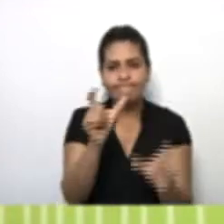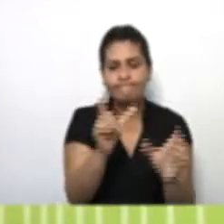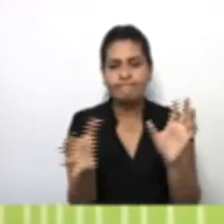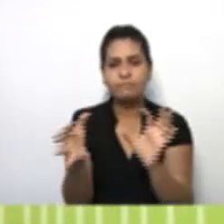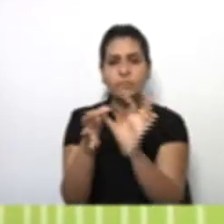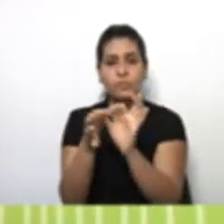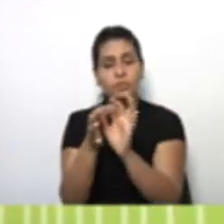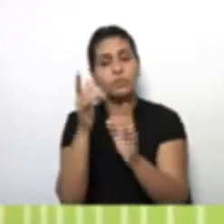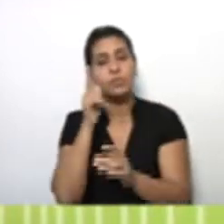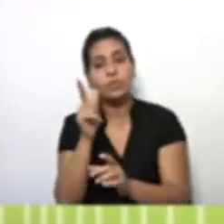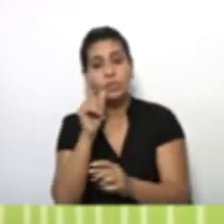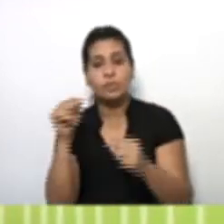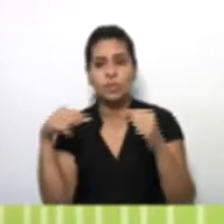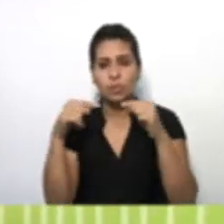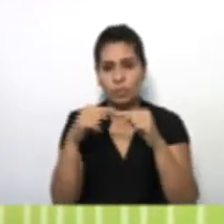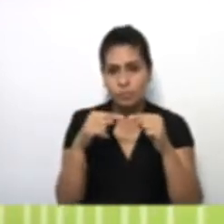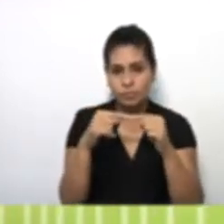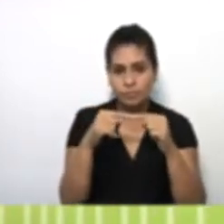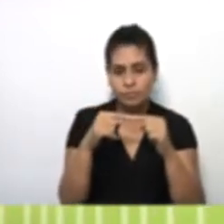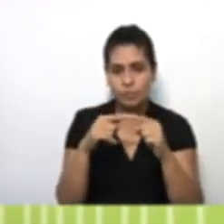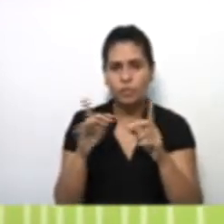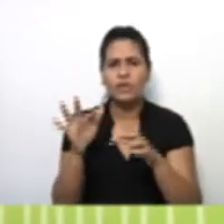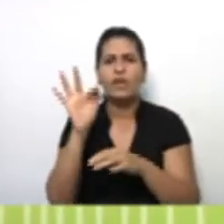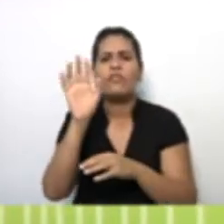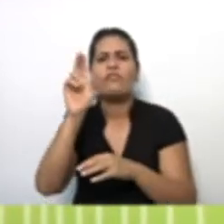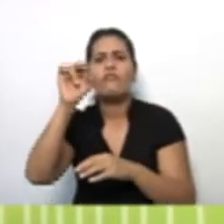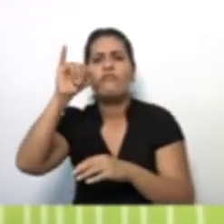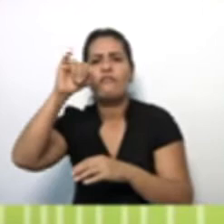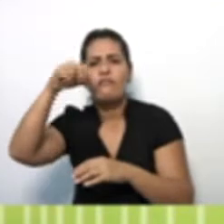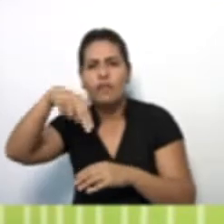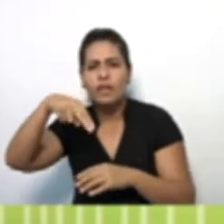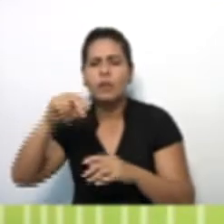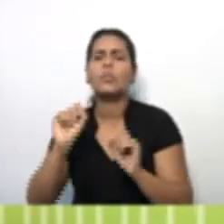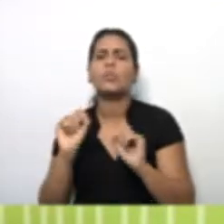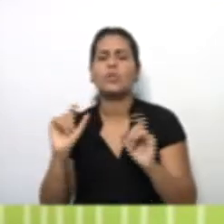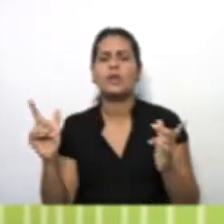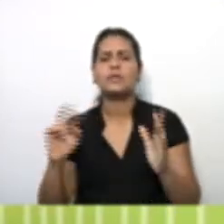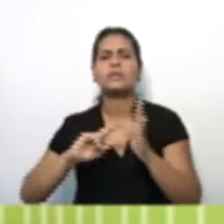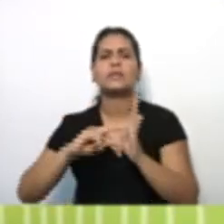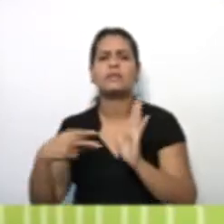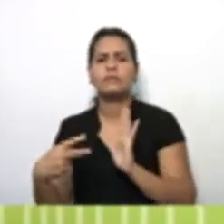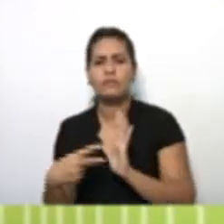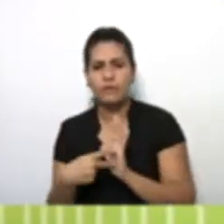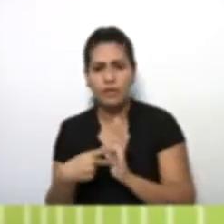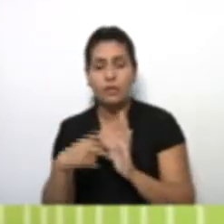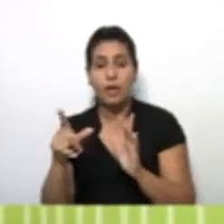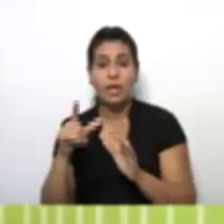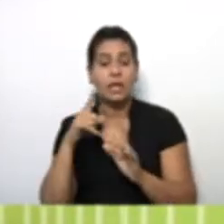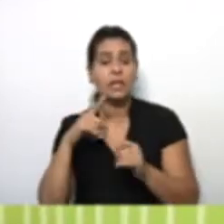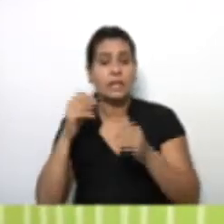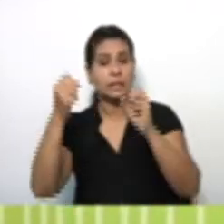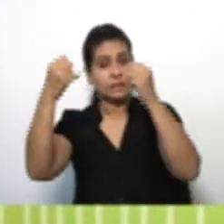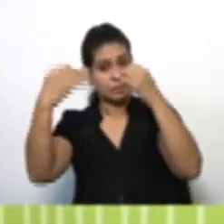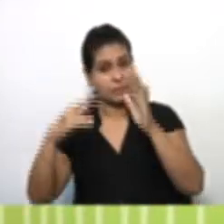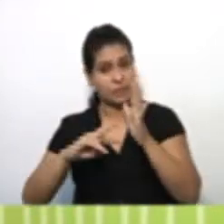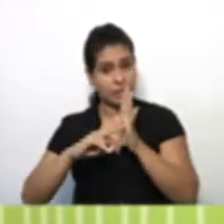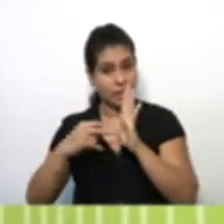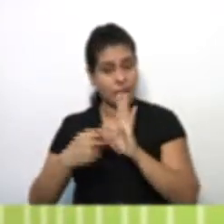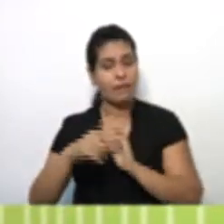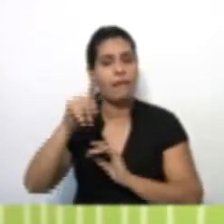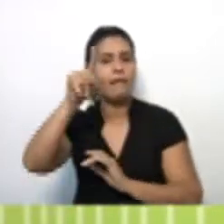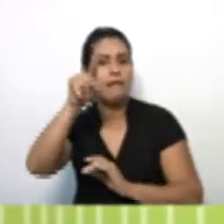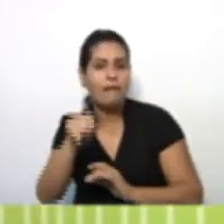atender a determinado fim. E esse fim que nós falamos aqui na nossa aula foi do quê? Foi exatamente aquele fim do seguinte: ela